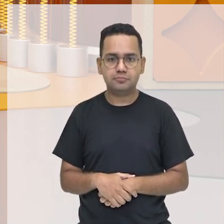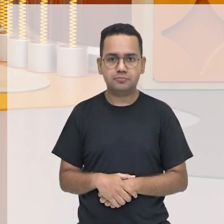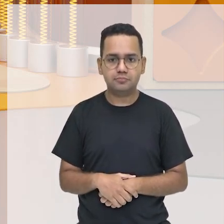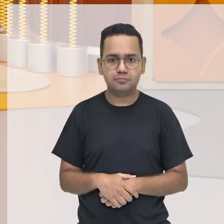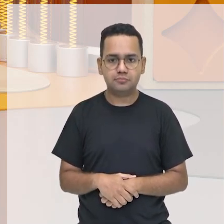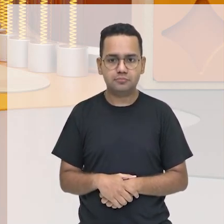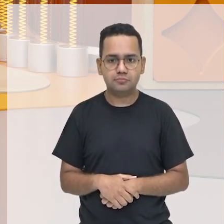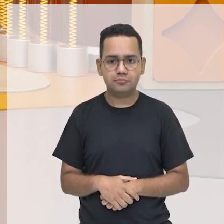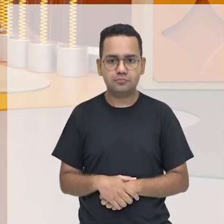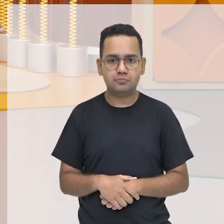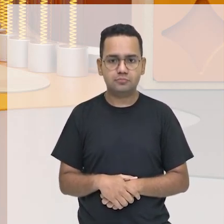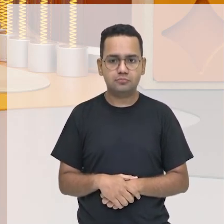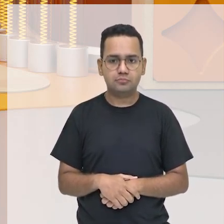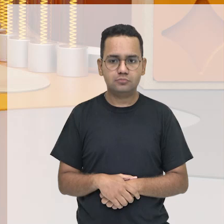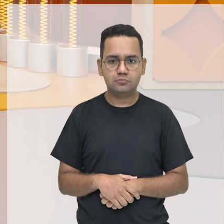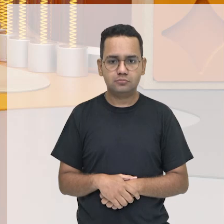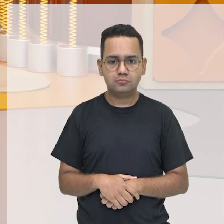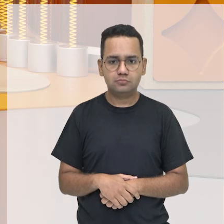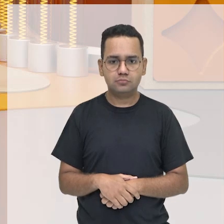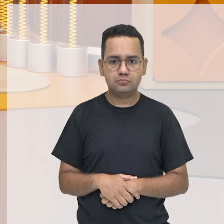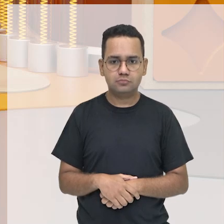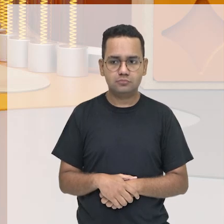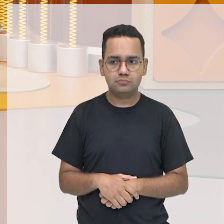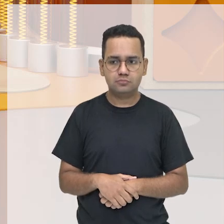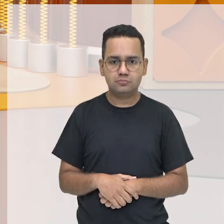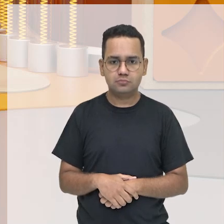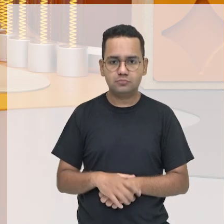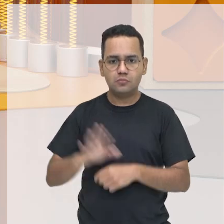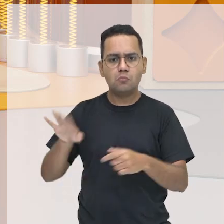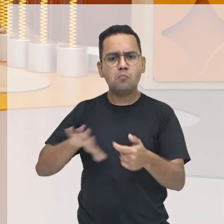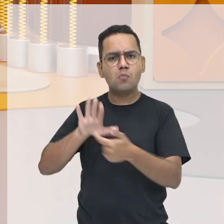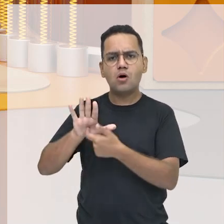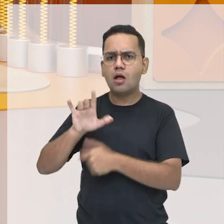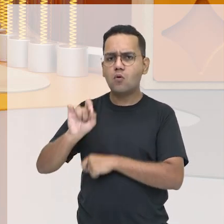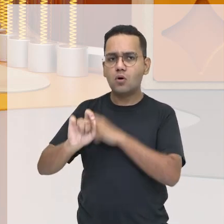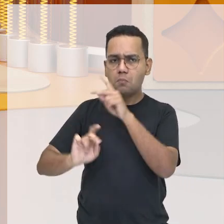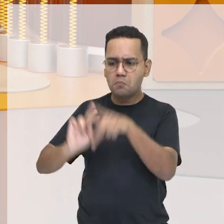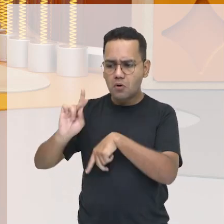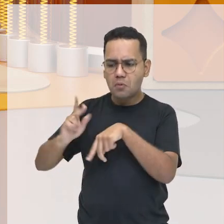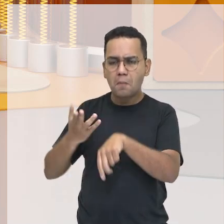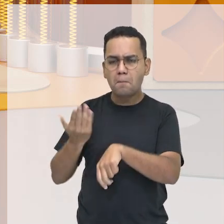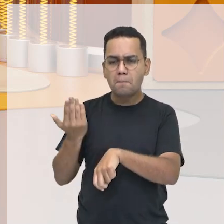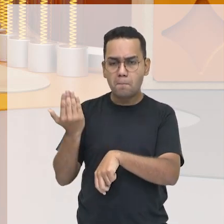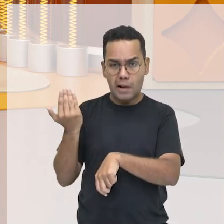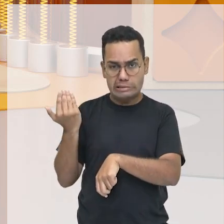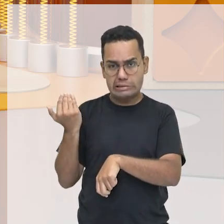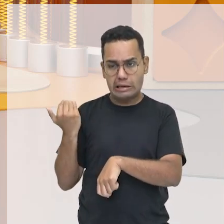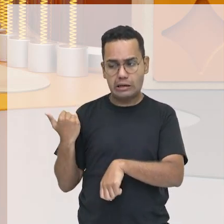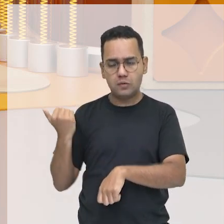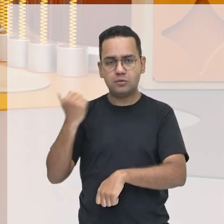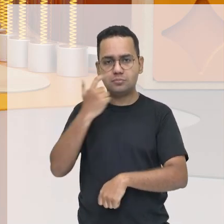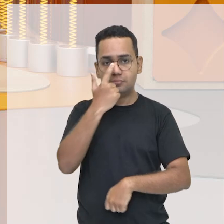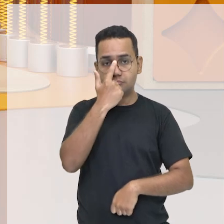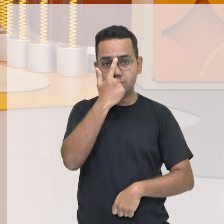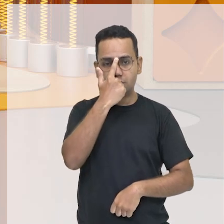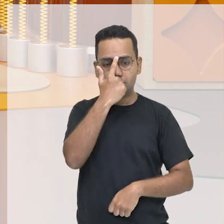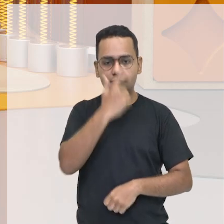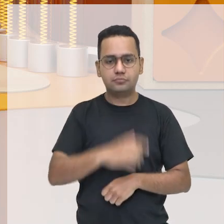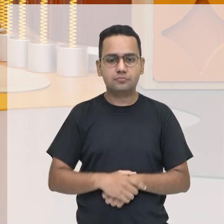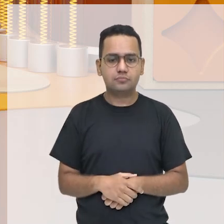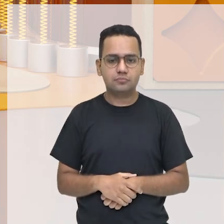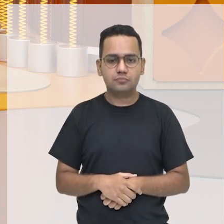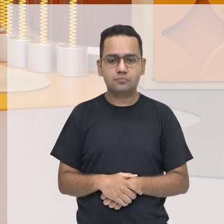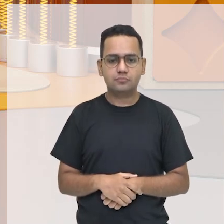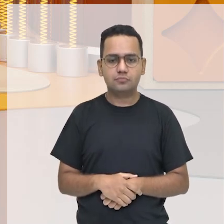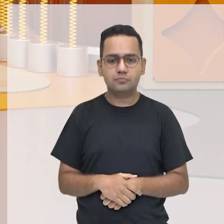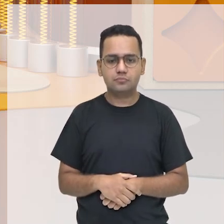ela está mostrando as civilizações tradicionalmente, ali as tradicionais civilizações orientais. Então